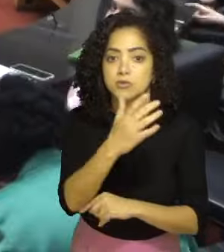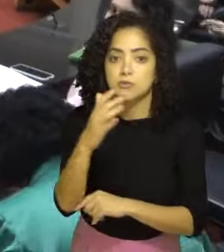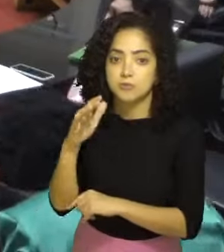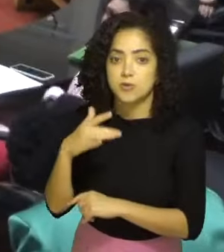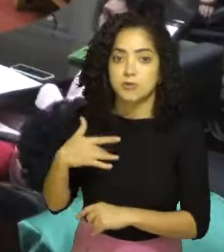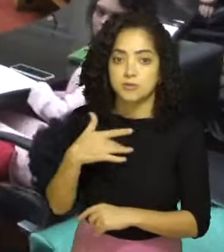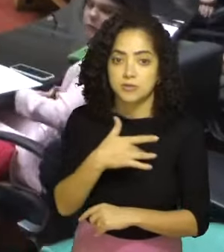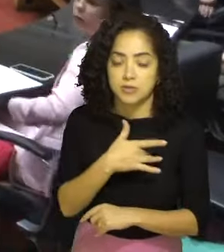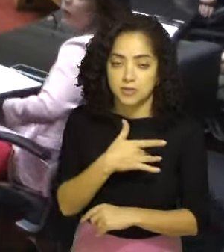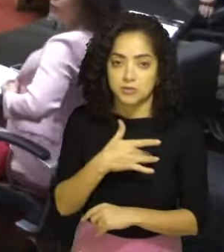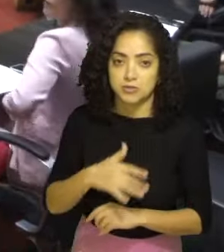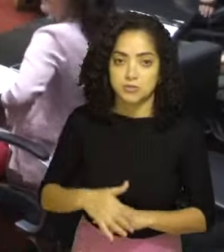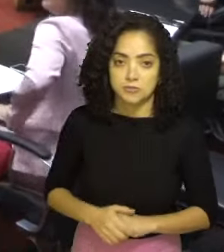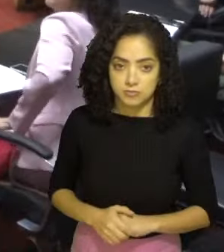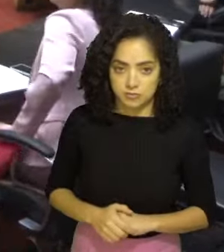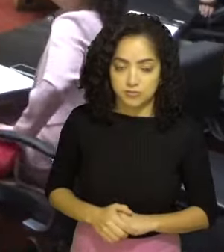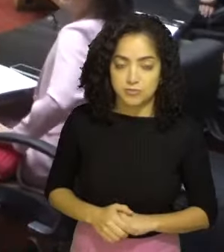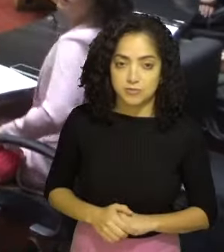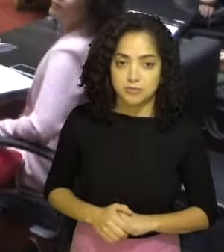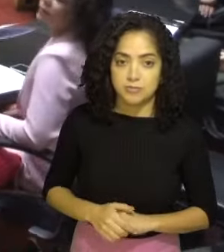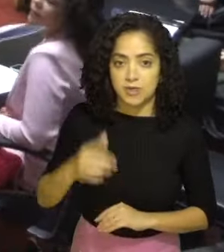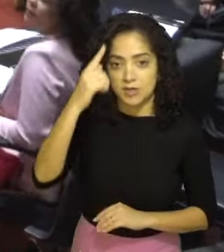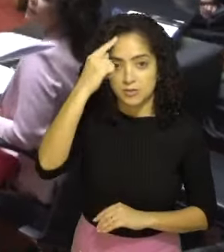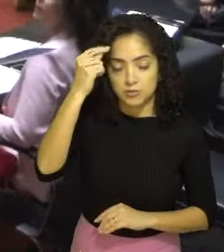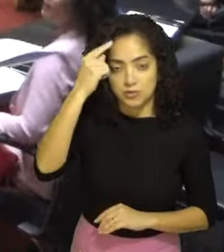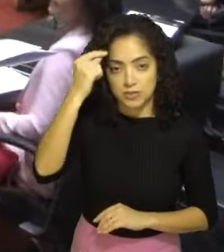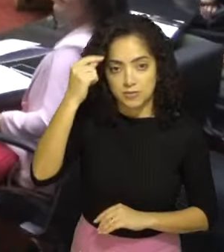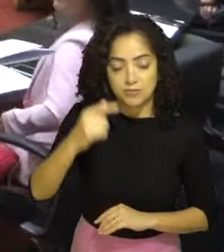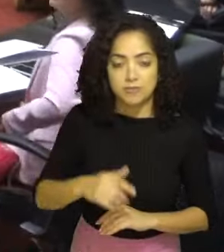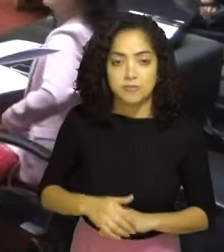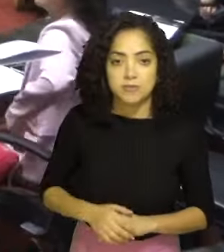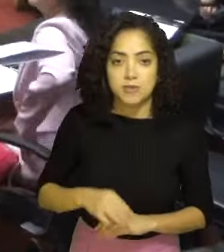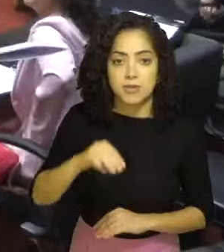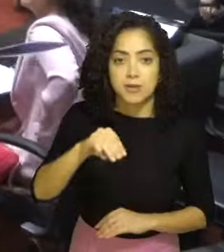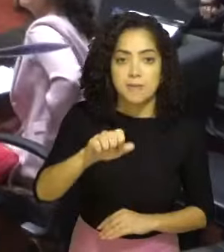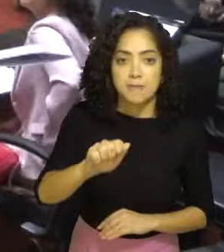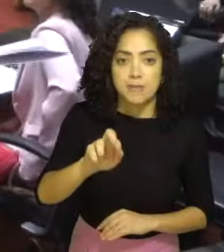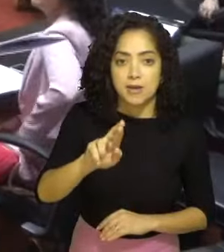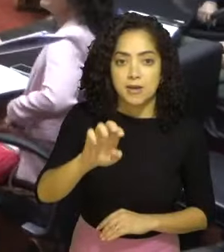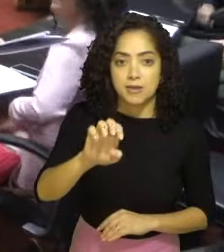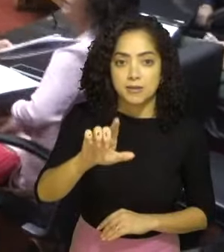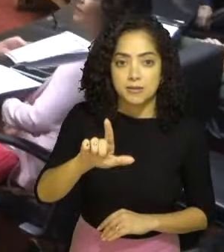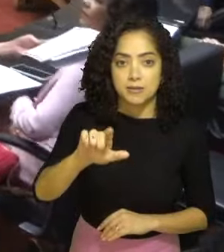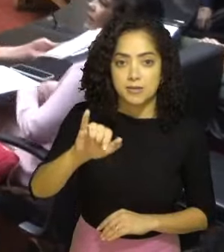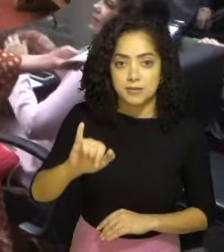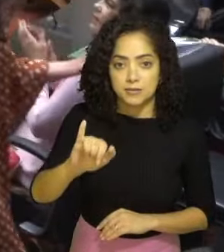na Universidade do Planalto Catarinense, doutora Marely Eliane Graup.